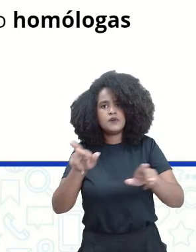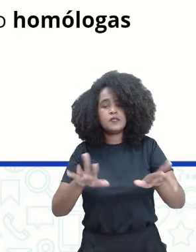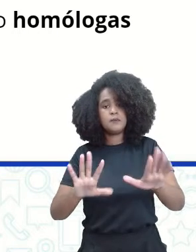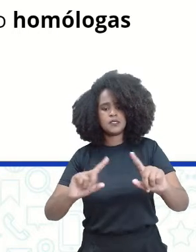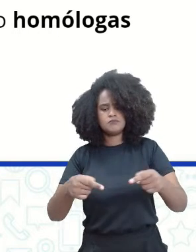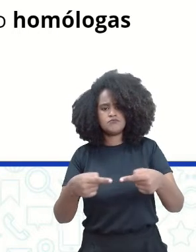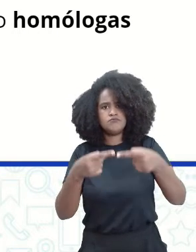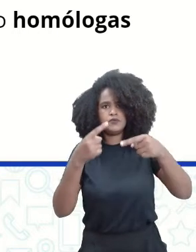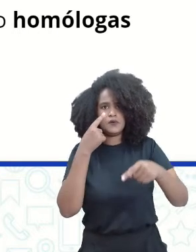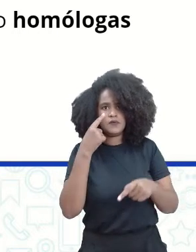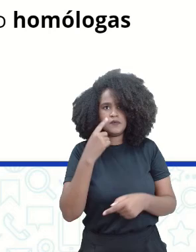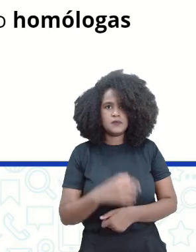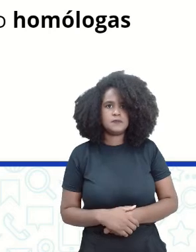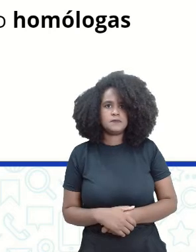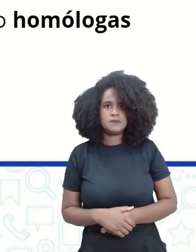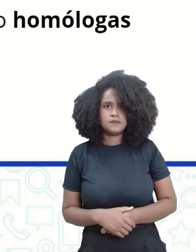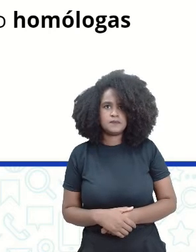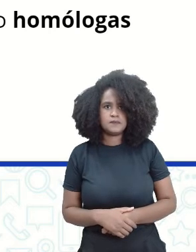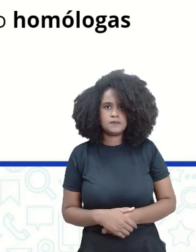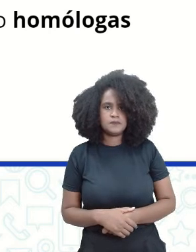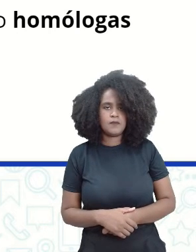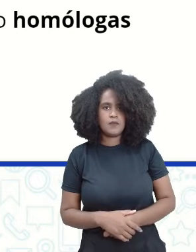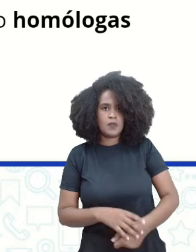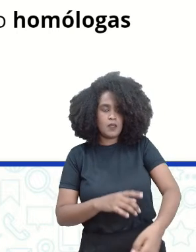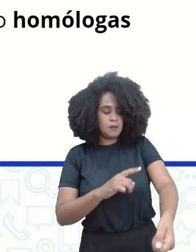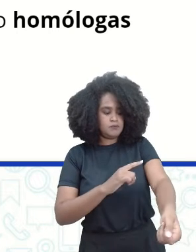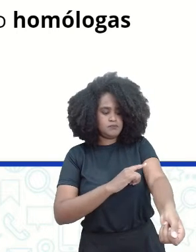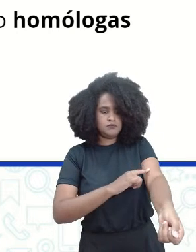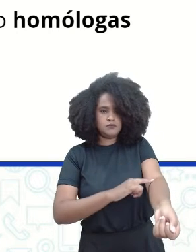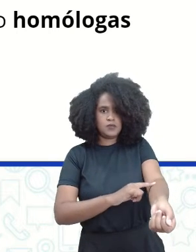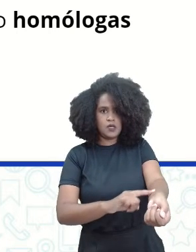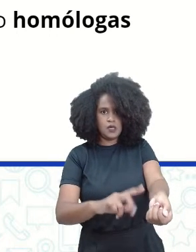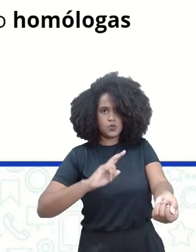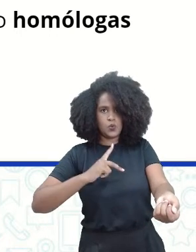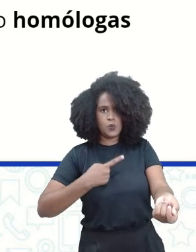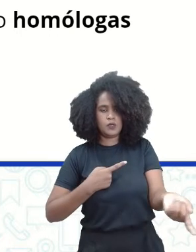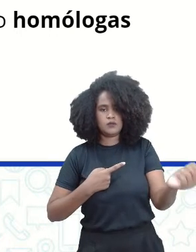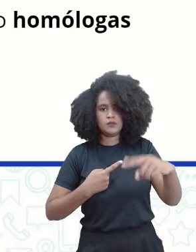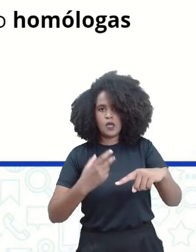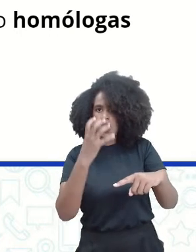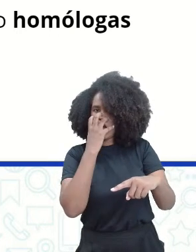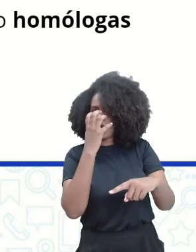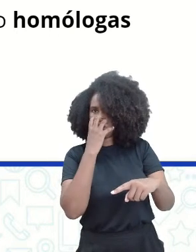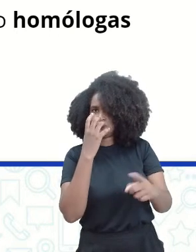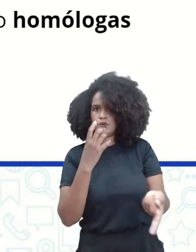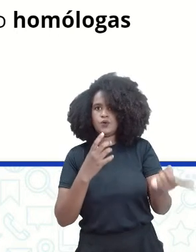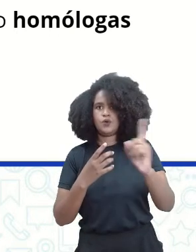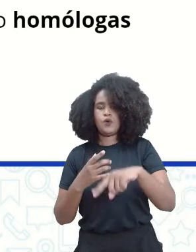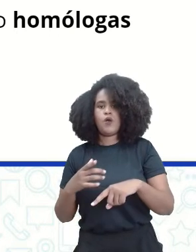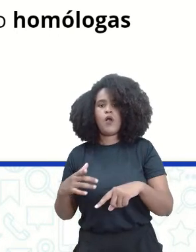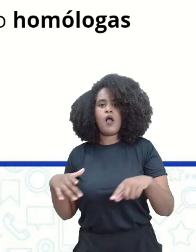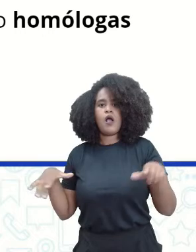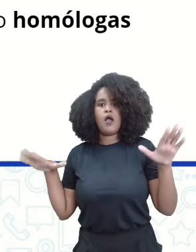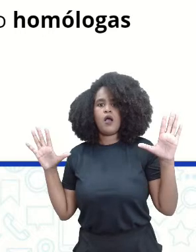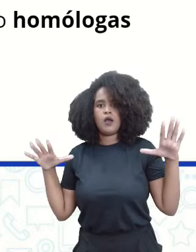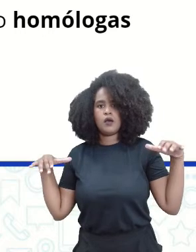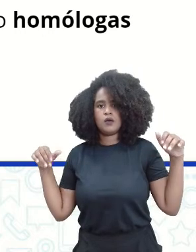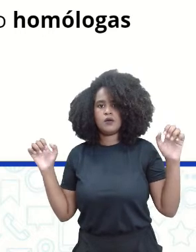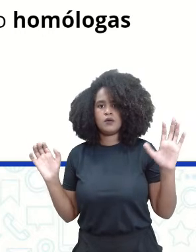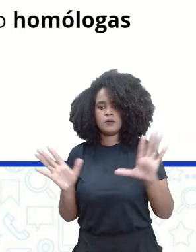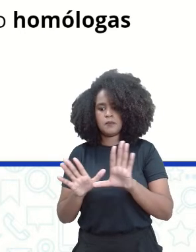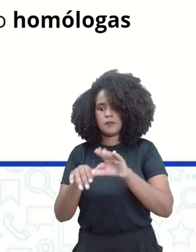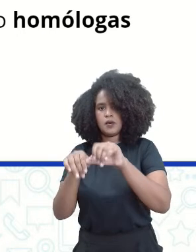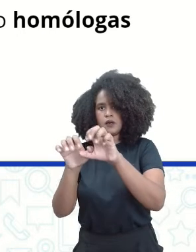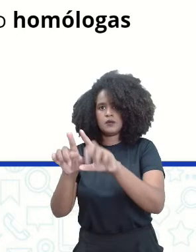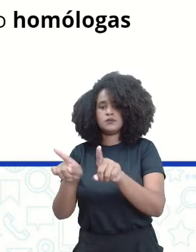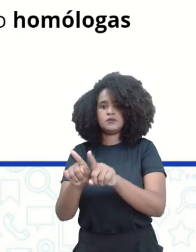mostrando a questão do braço aí humano, a pata de um cão, a asa de um pássaro e a questão